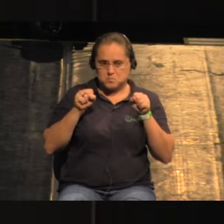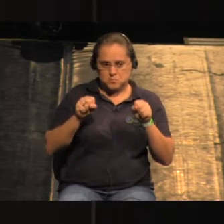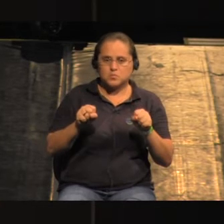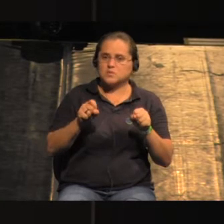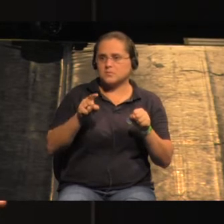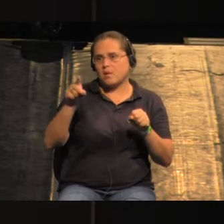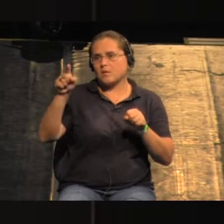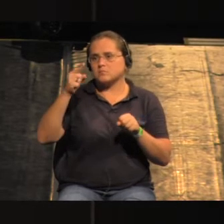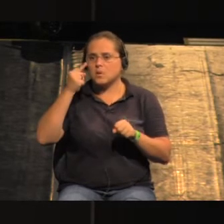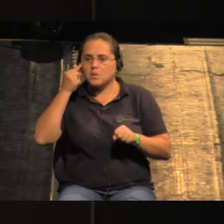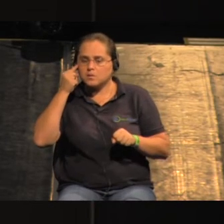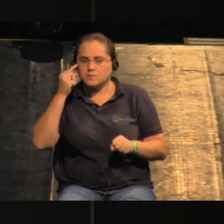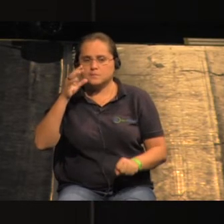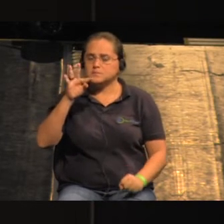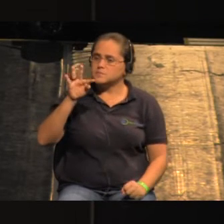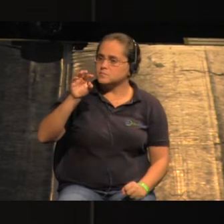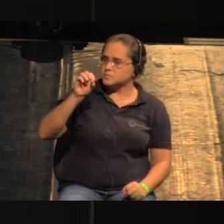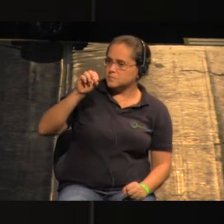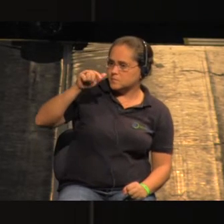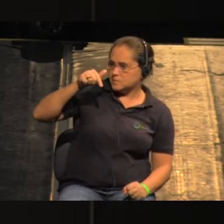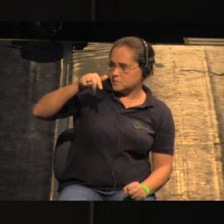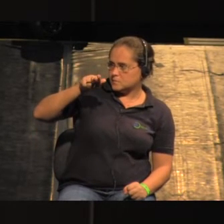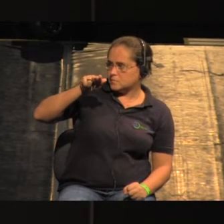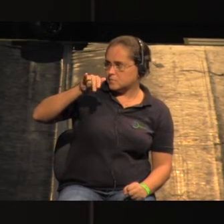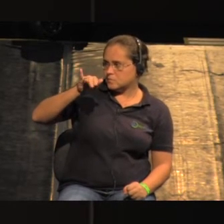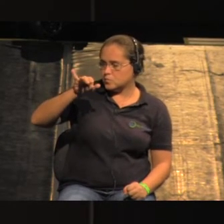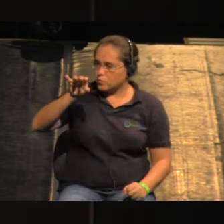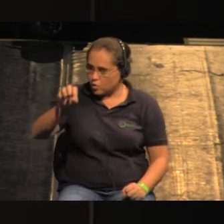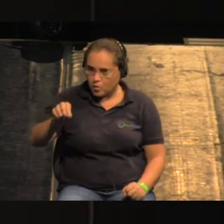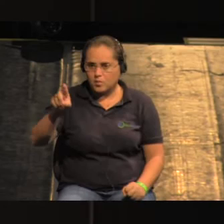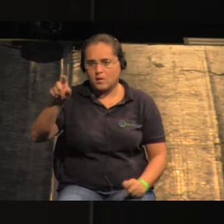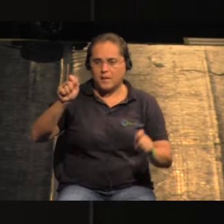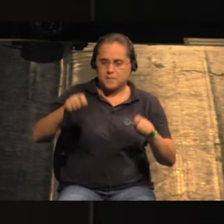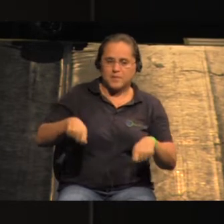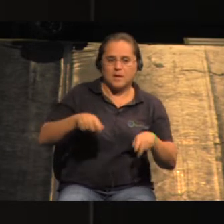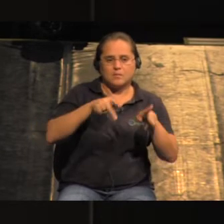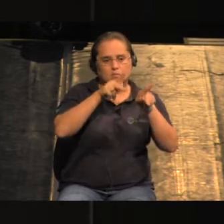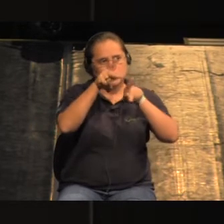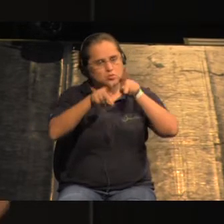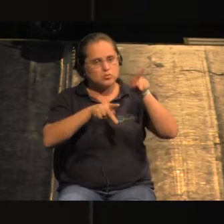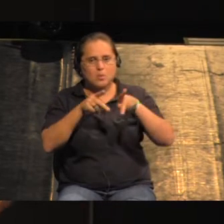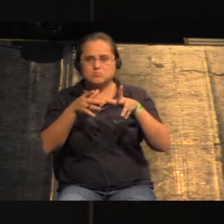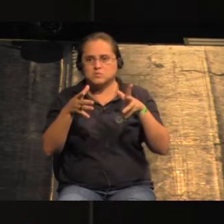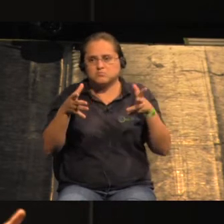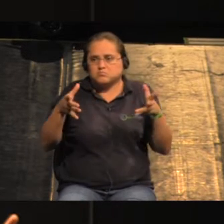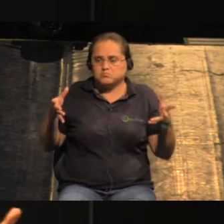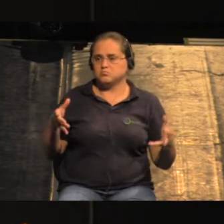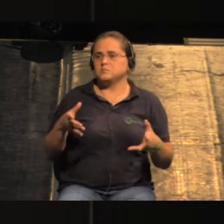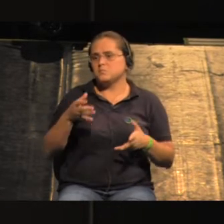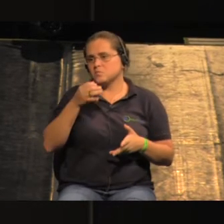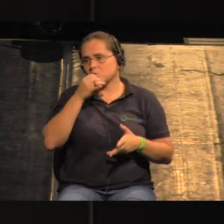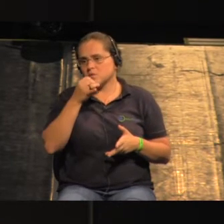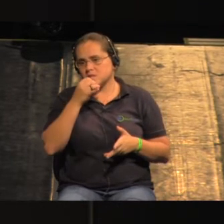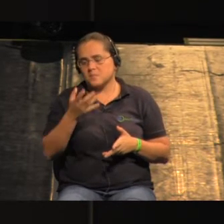usos que só são possíveis, por exemplo, em Tóquio, e que você vê, por exemplo, numa situação de um elevado, a construção de um shopping